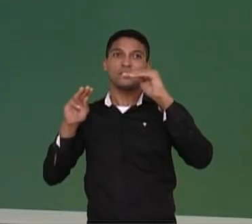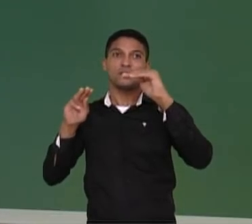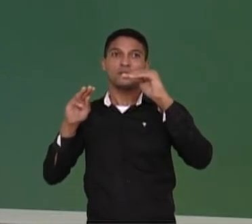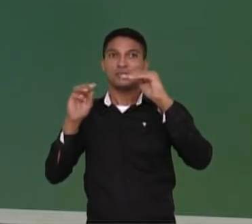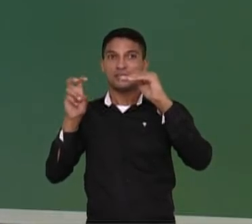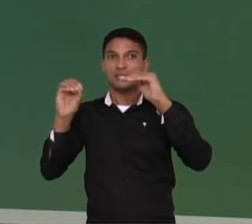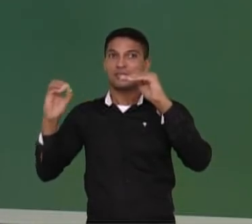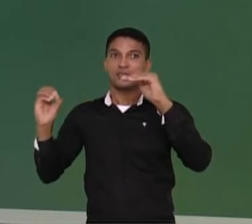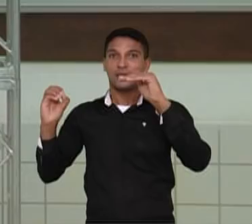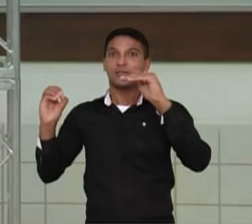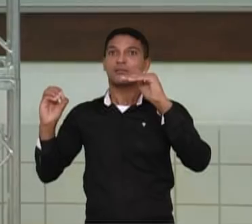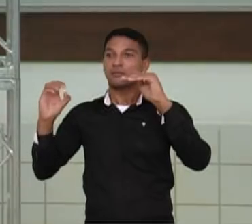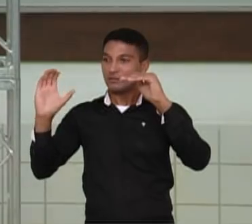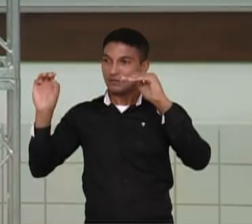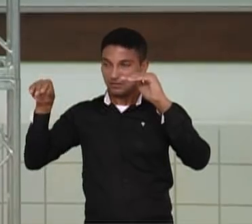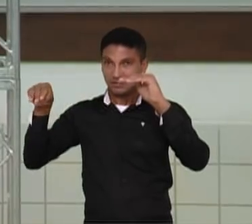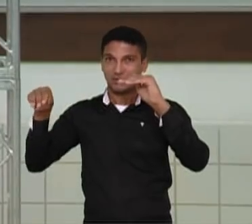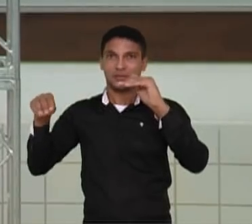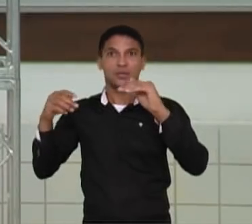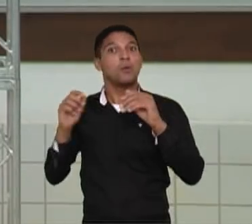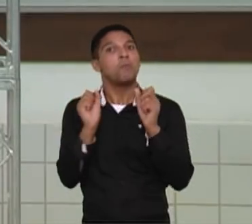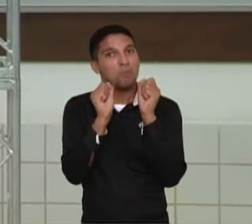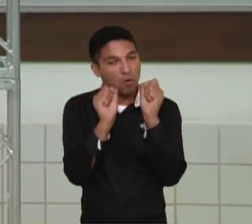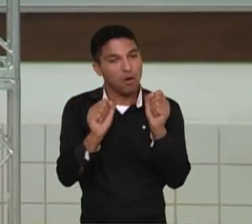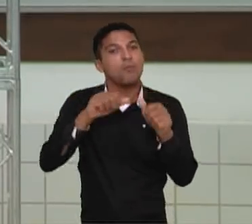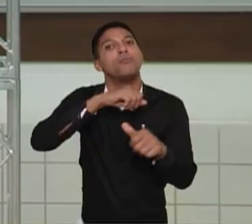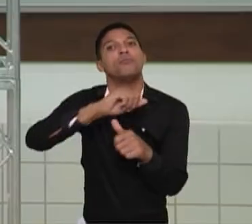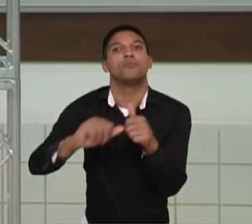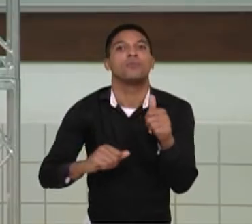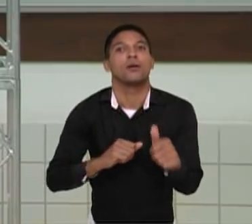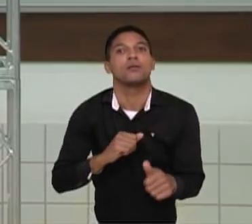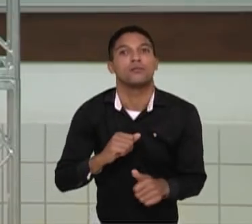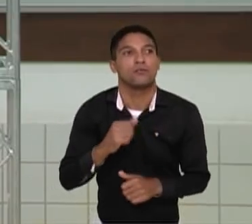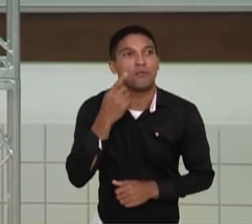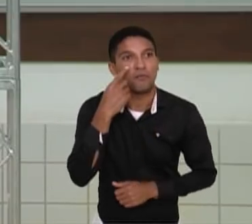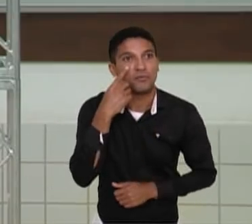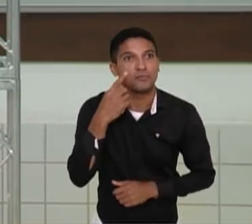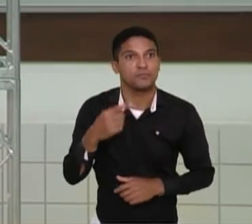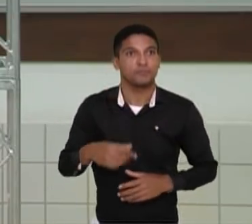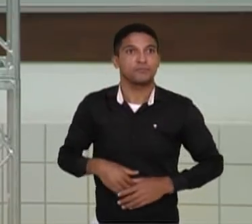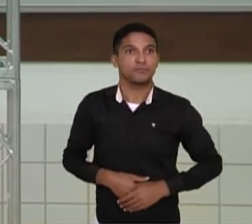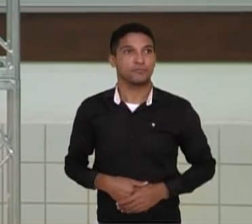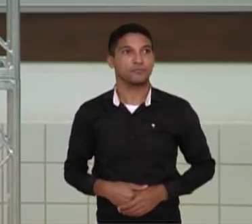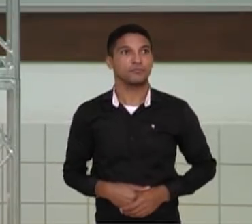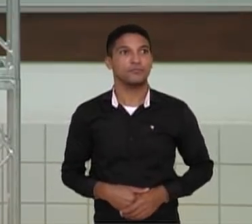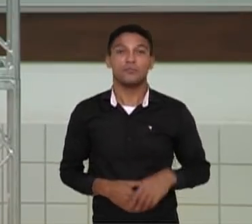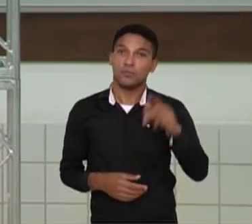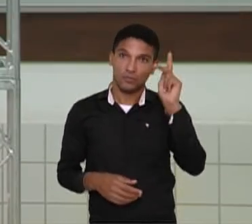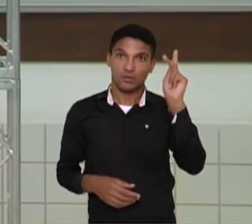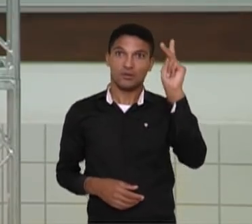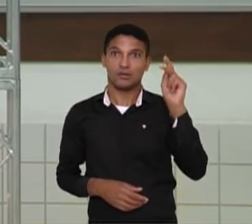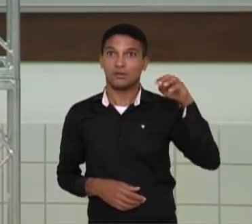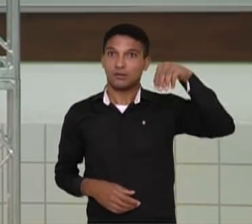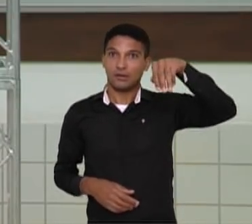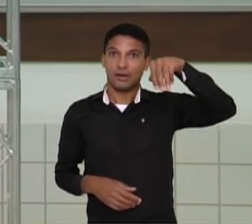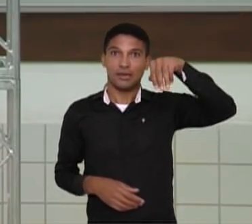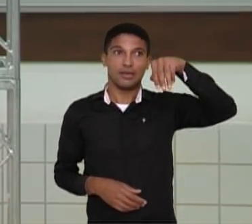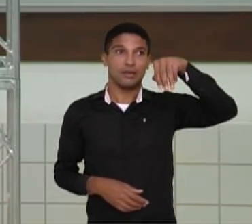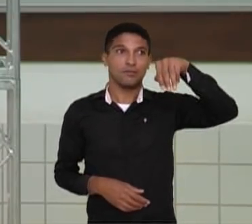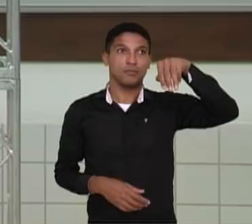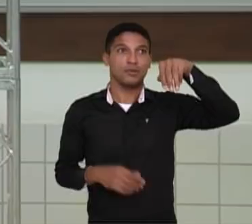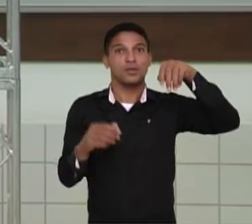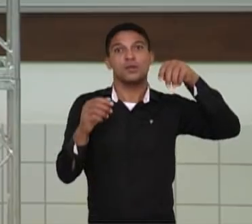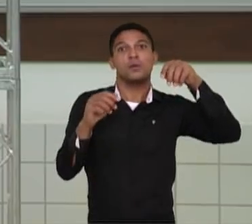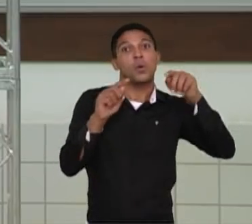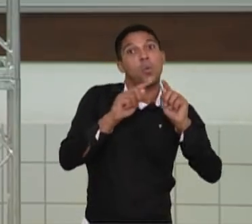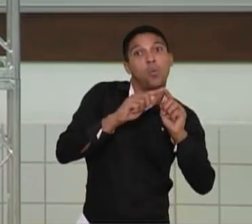a tua conversão ali, eu sempre uso isso aqui, né, de quilômetro, né? Quando eu converto